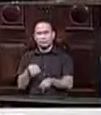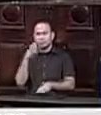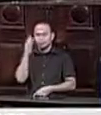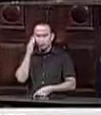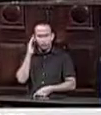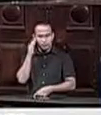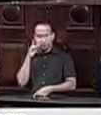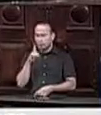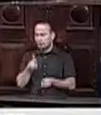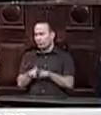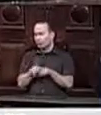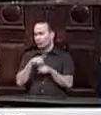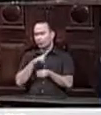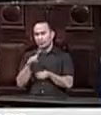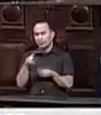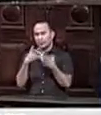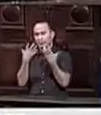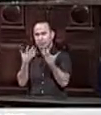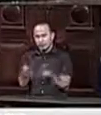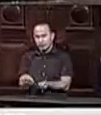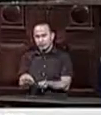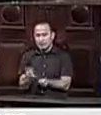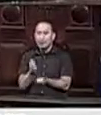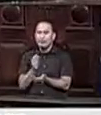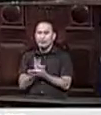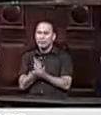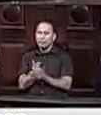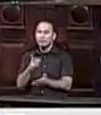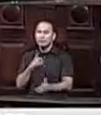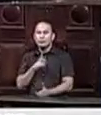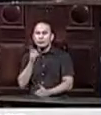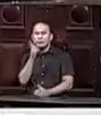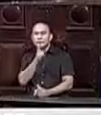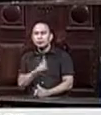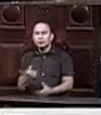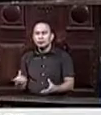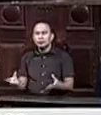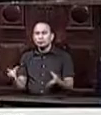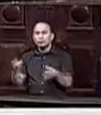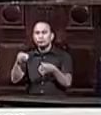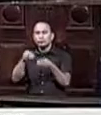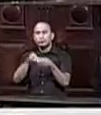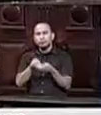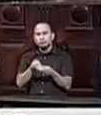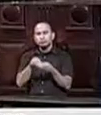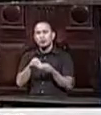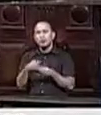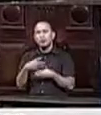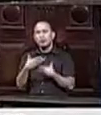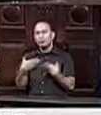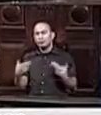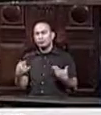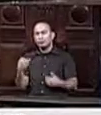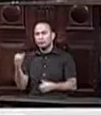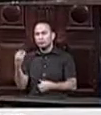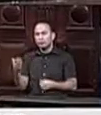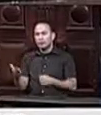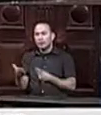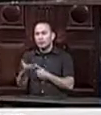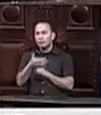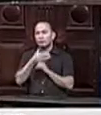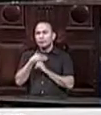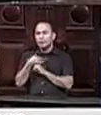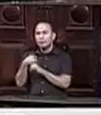e não aceitei, ainda que tenha conseguido inserir algumas emendas que protegeram os servidores da